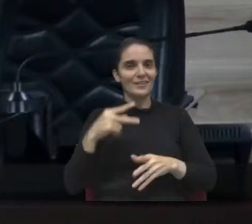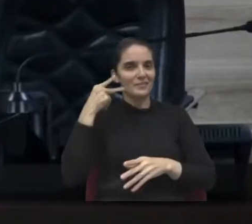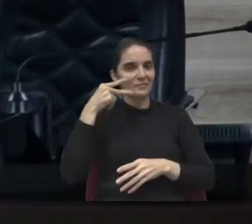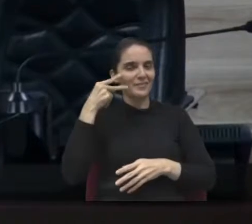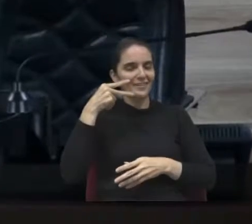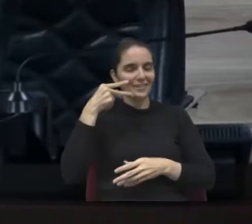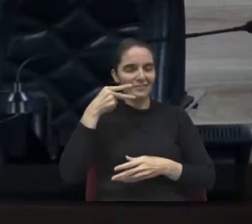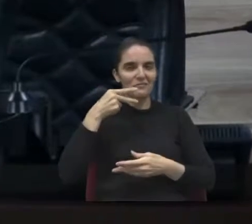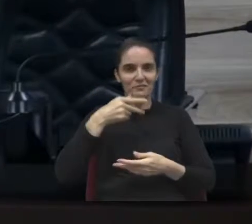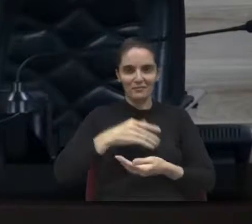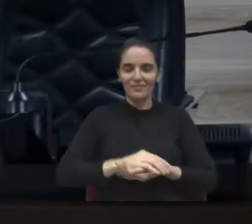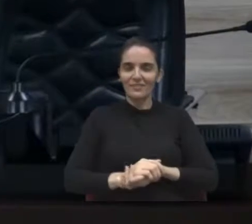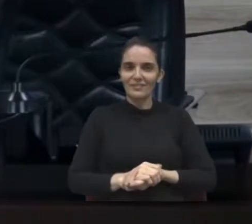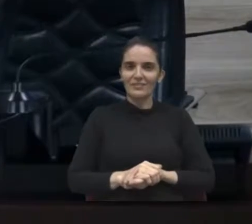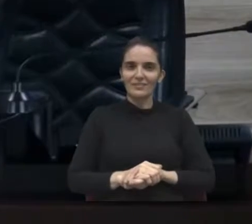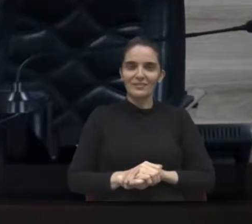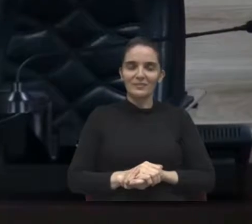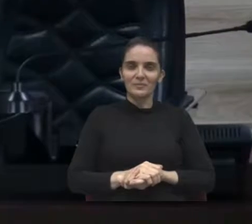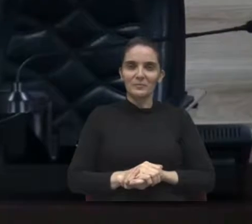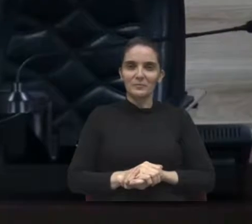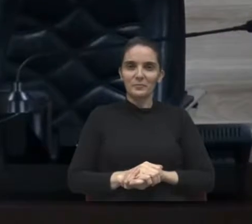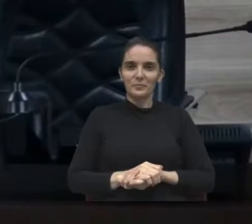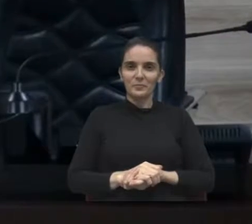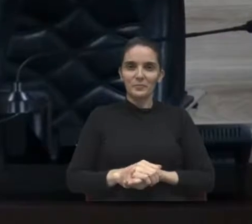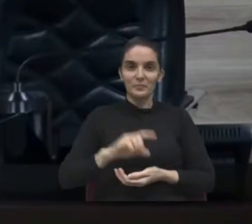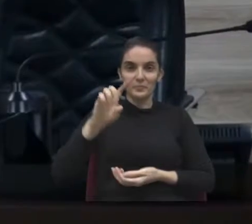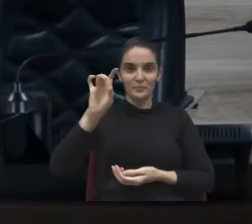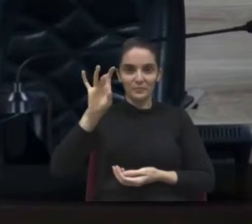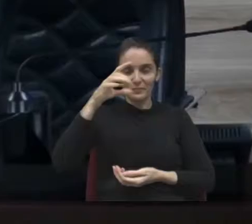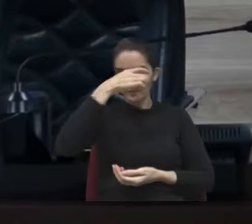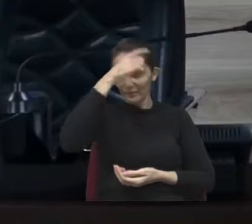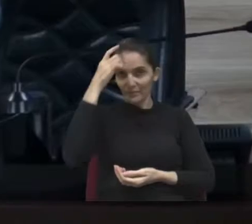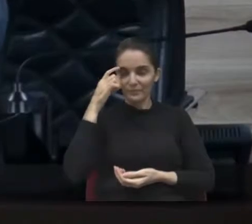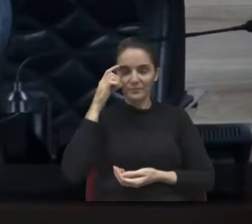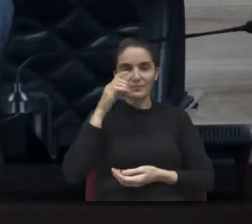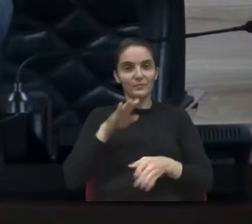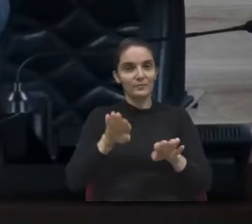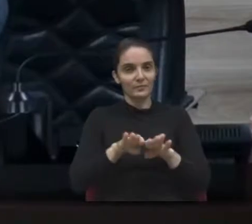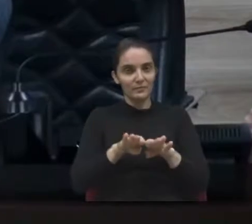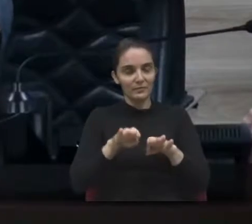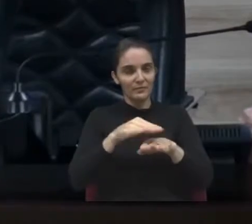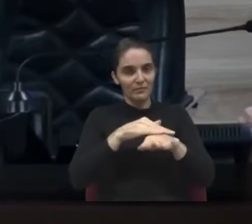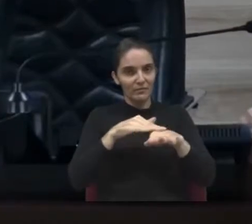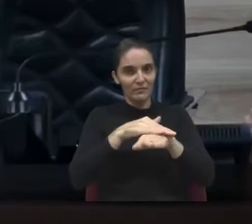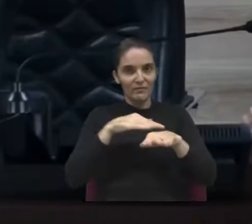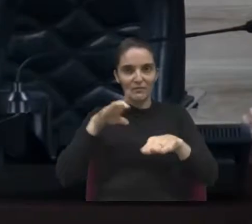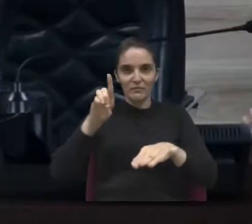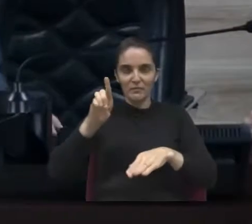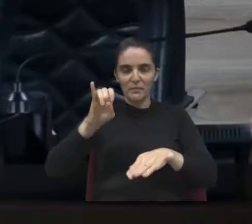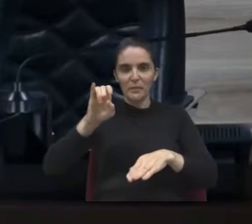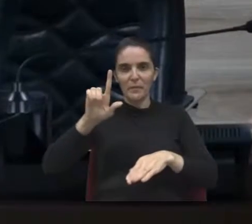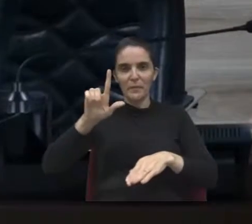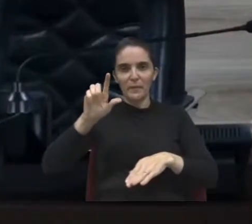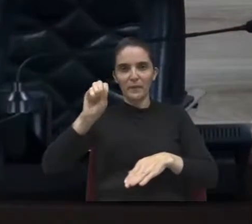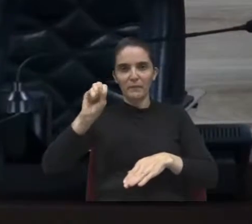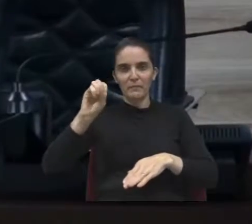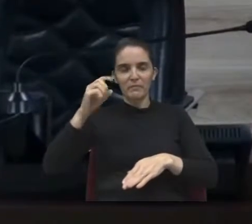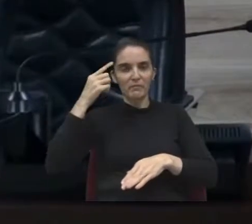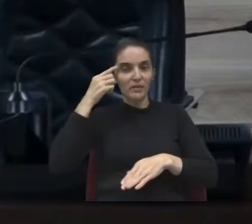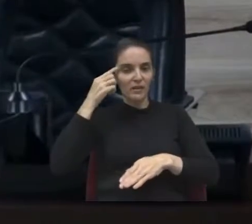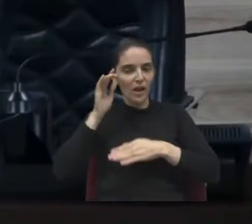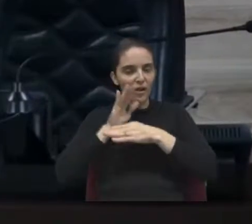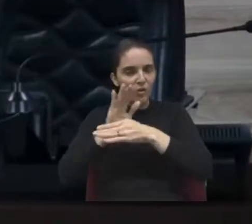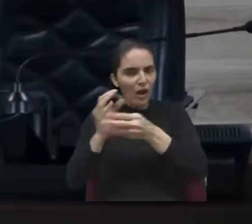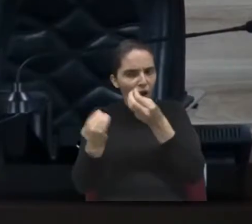Tive o privilégio de também conversar no início com o Dilson, de ajudar a elaboração